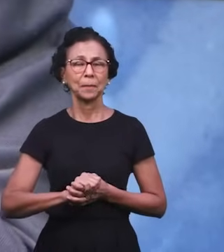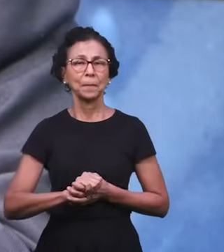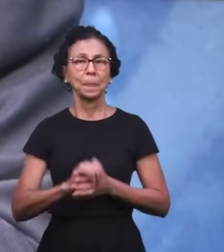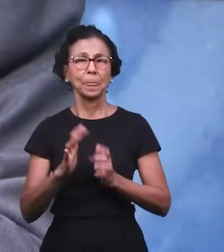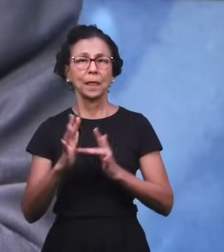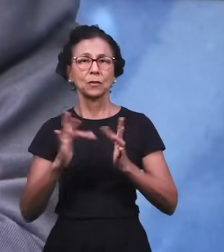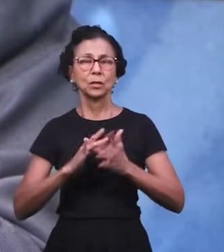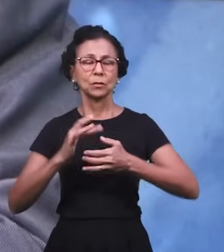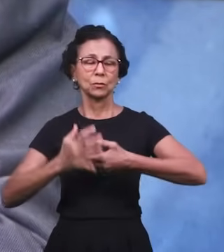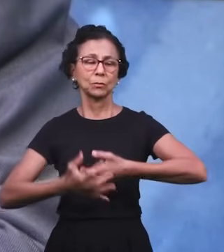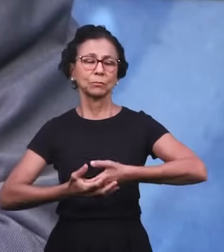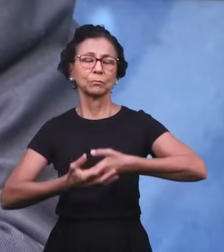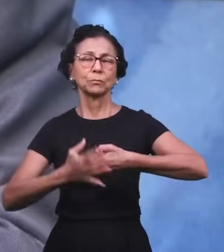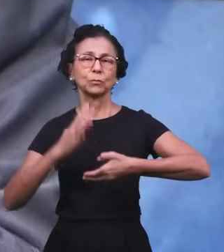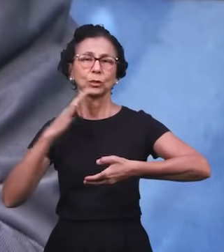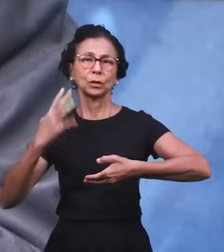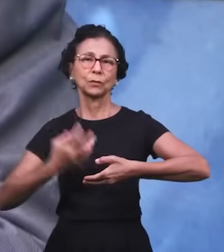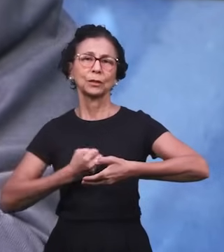pelas